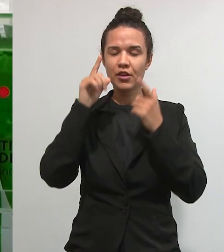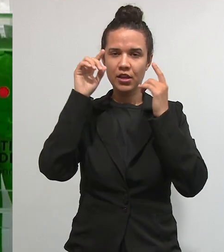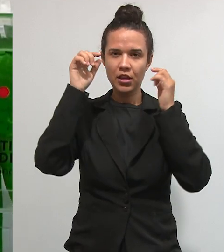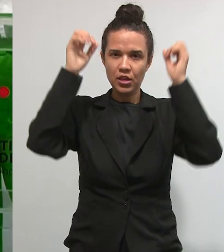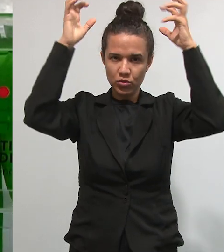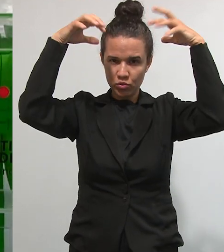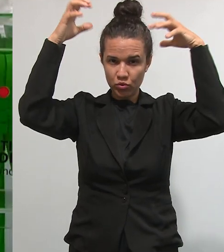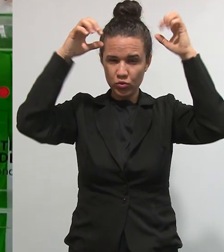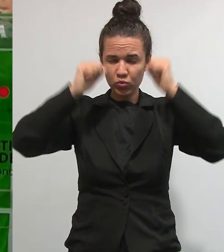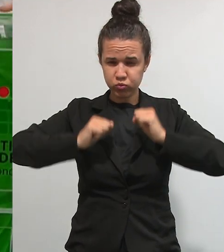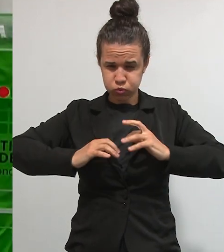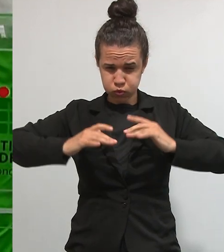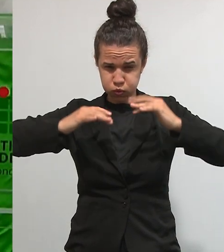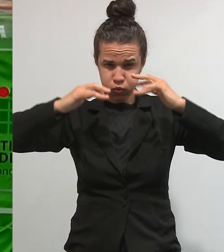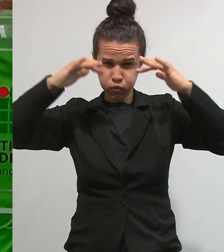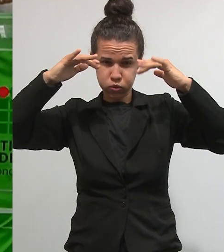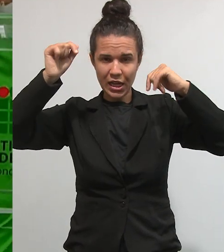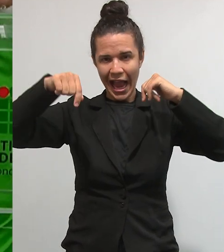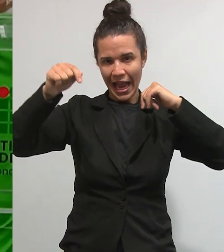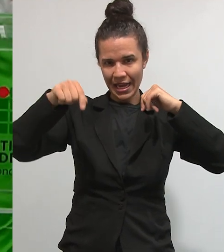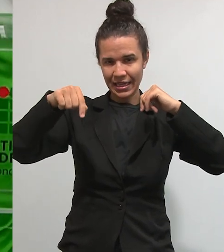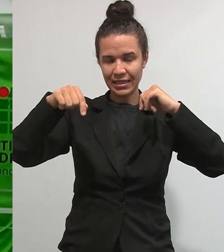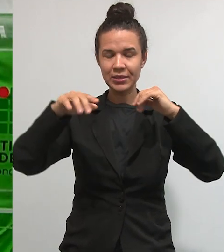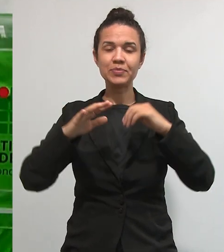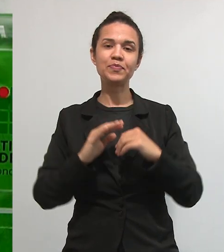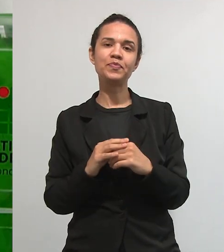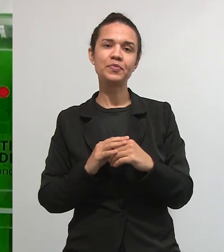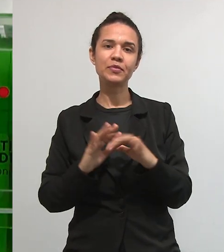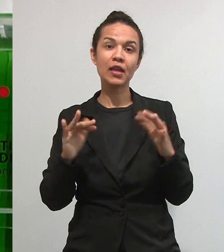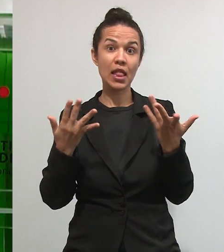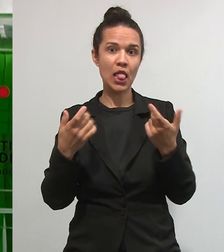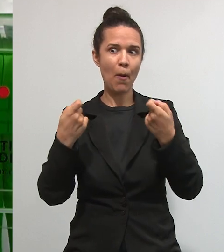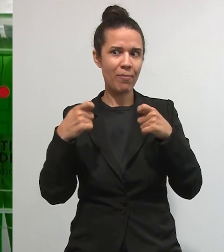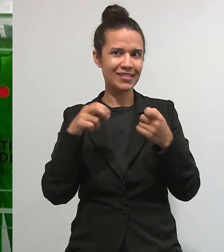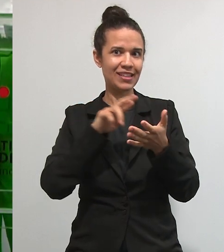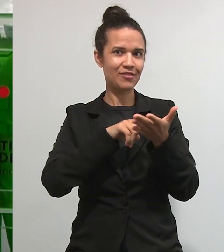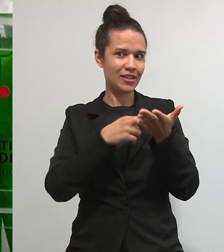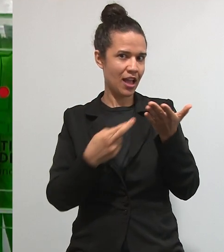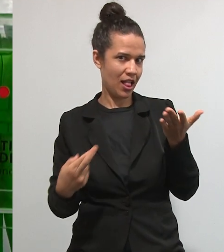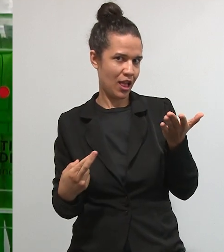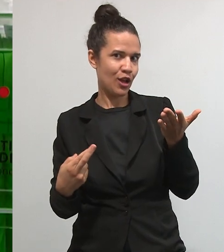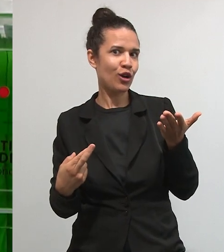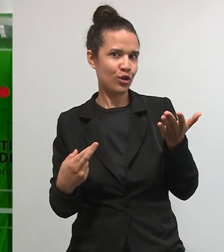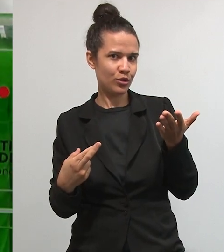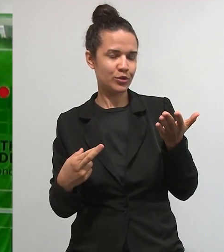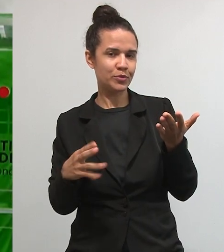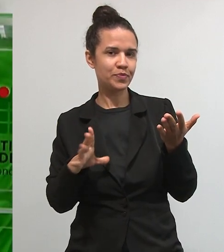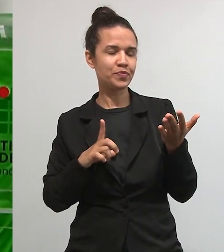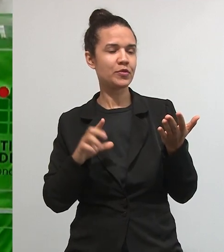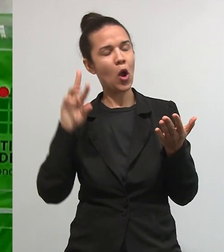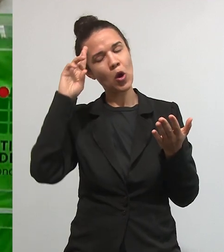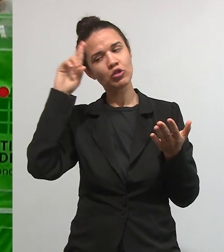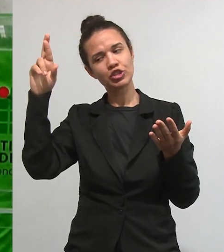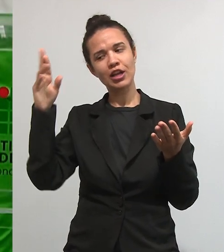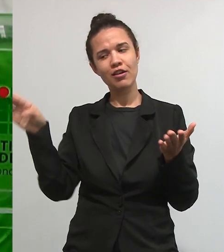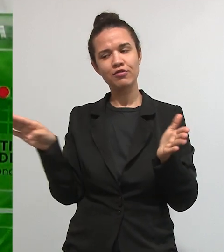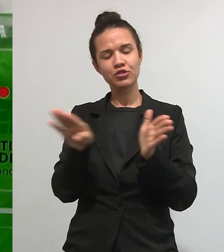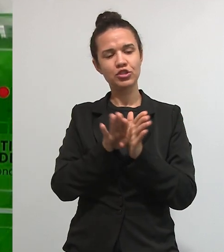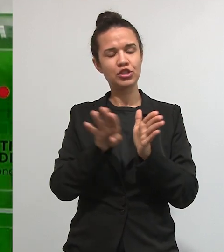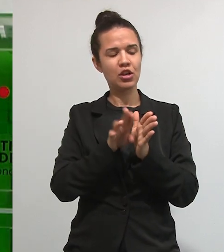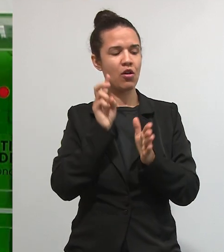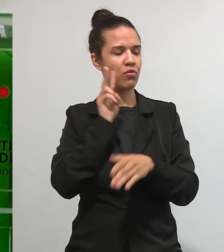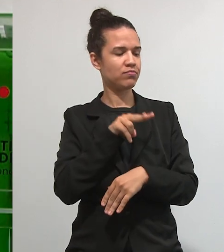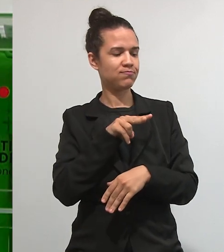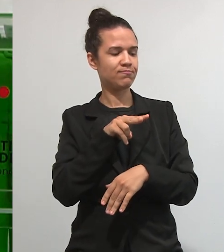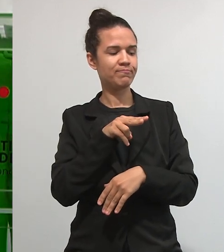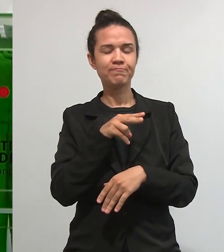enchente aqui. Digamos que precisava, né, de um relatório, chegou o chefe, falou, olha,